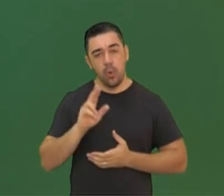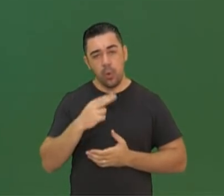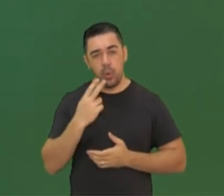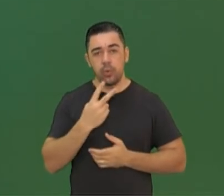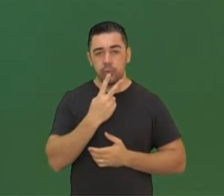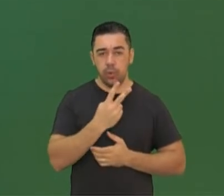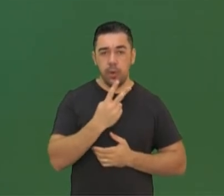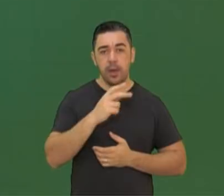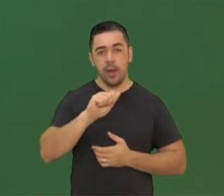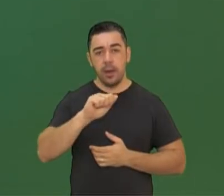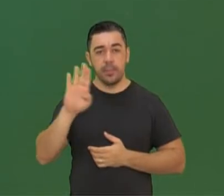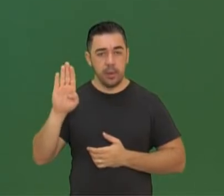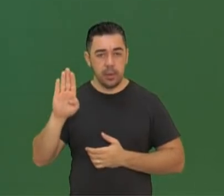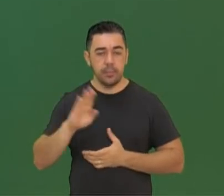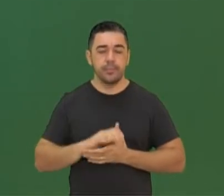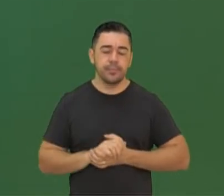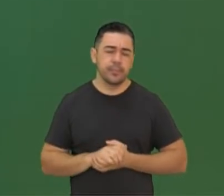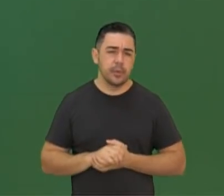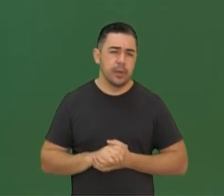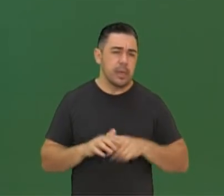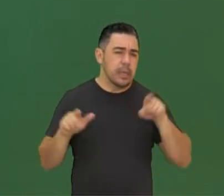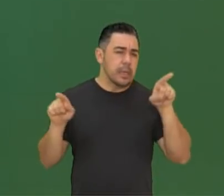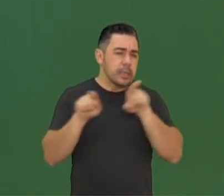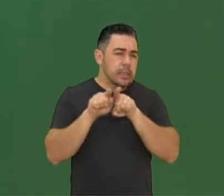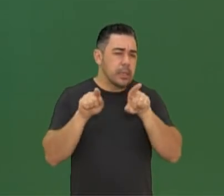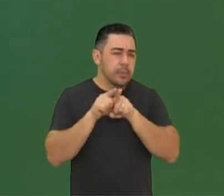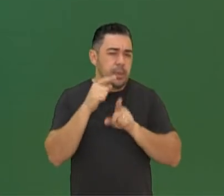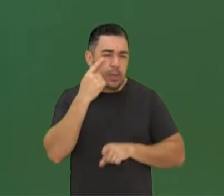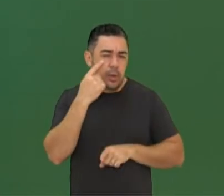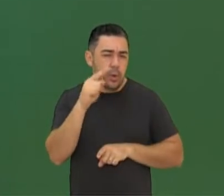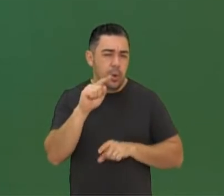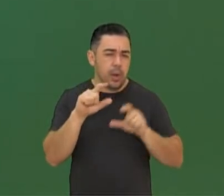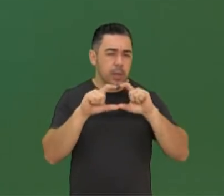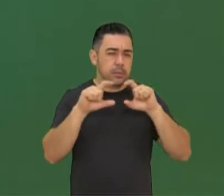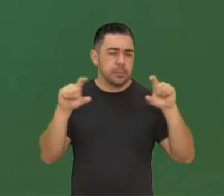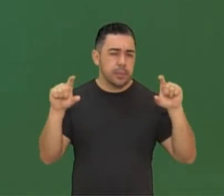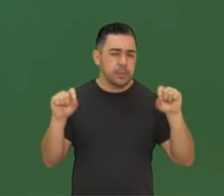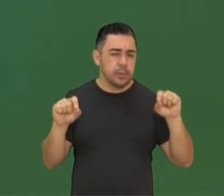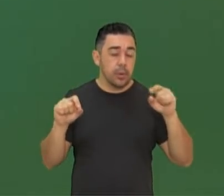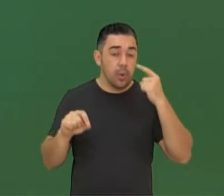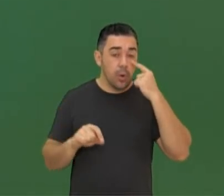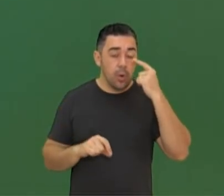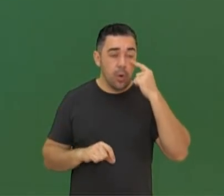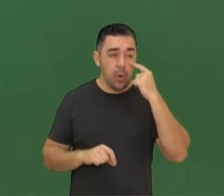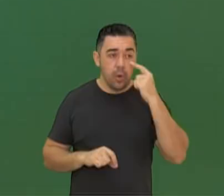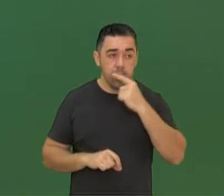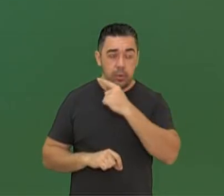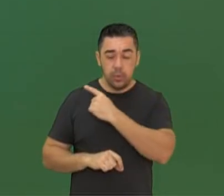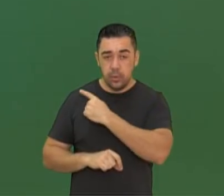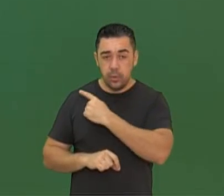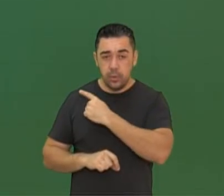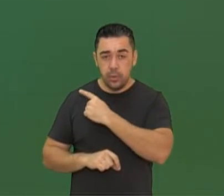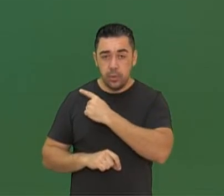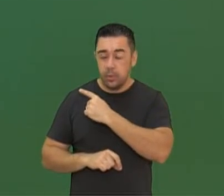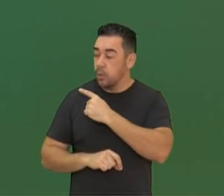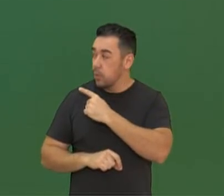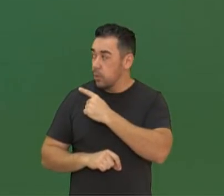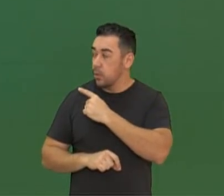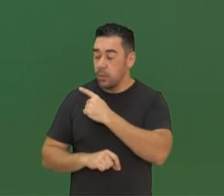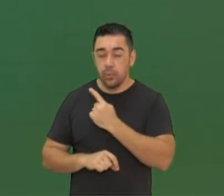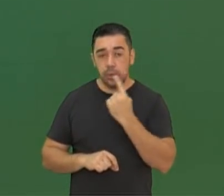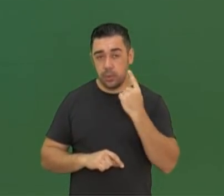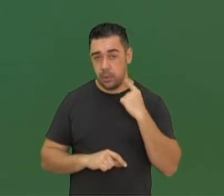Assim como você observa na figura, você deve observar também na expressão que nós escrevemos. Dá uma olhada na figura. Aqui eu tenho um retângulo e aqui eu